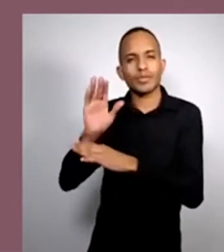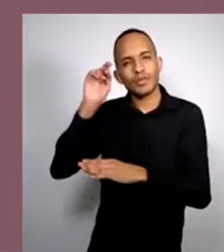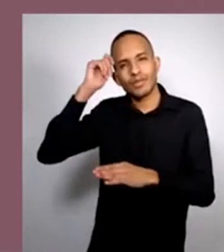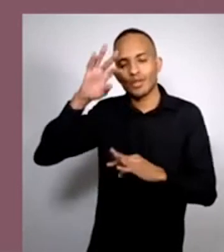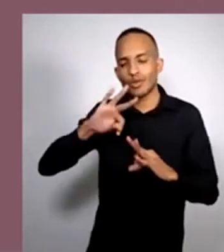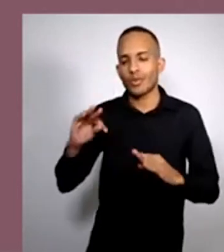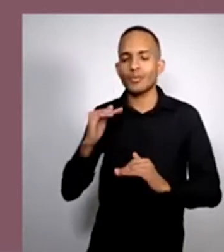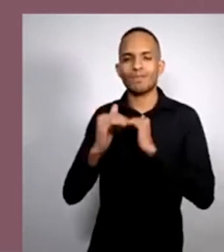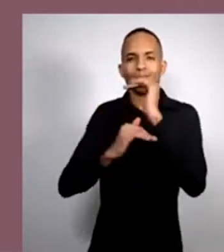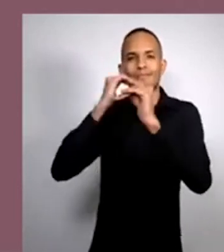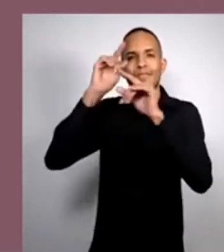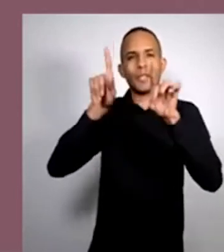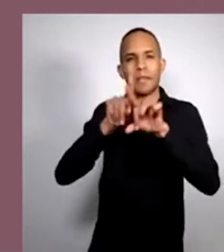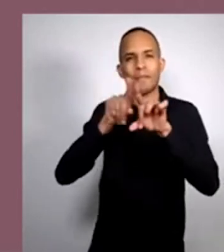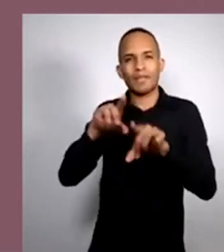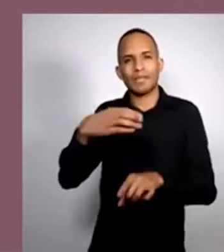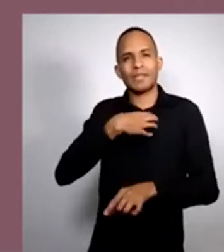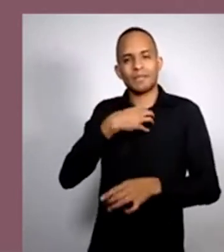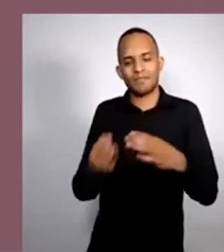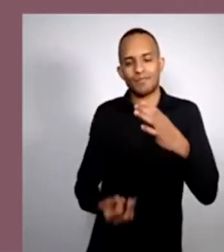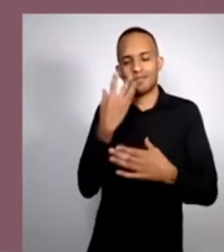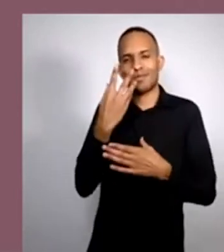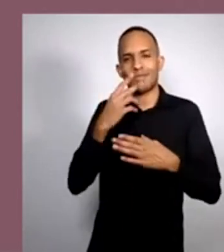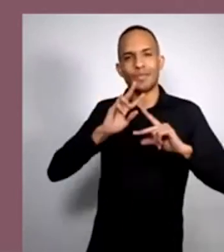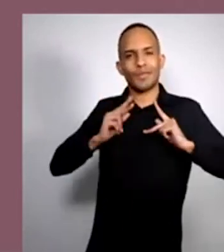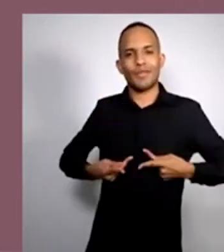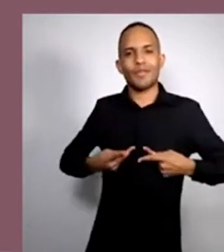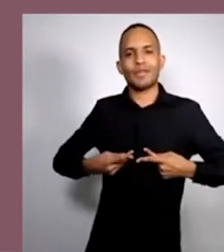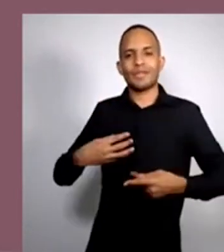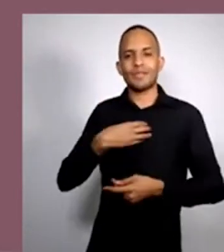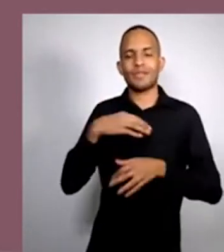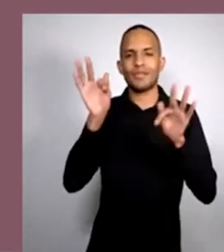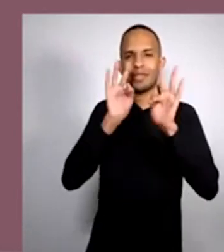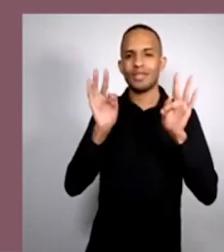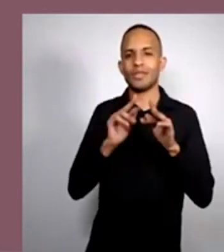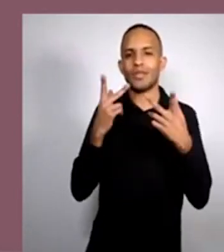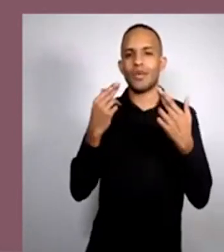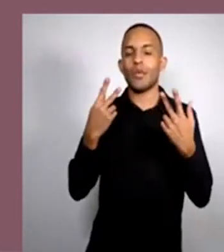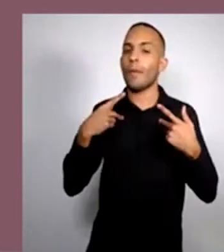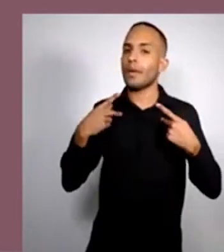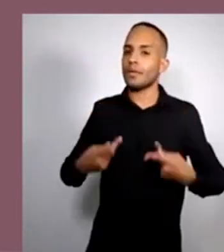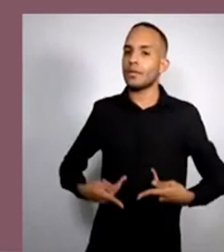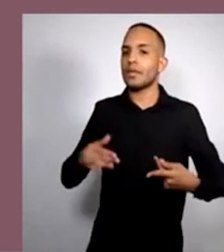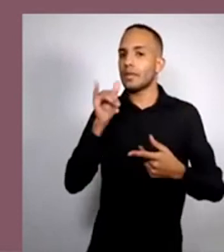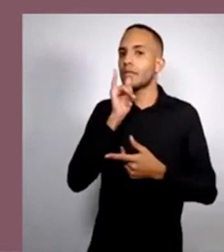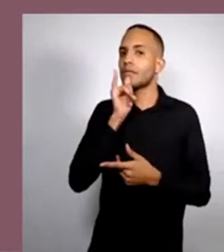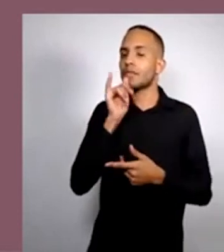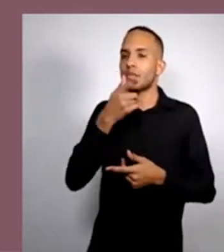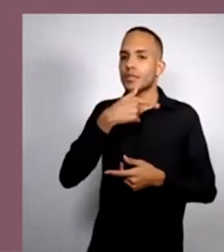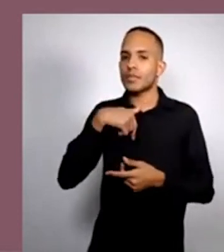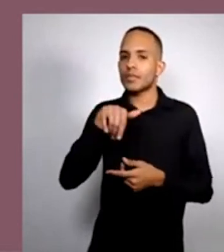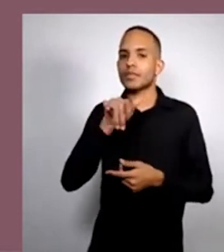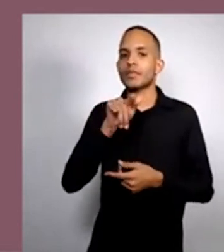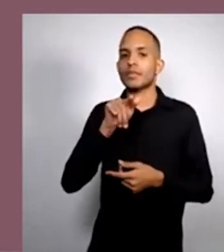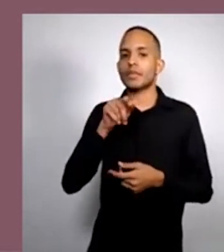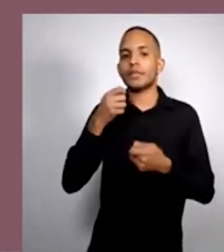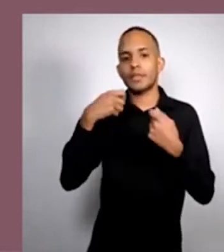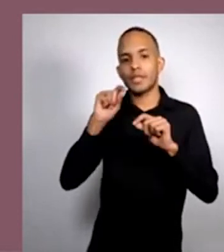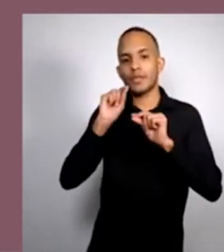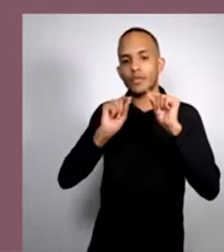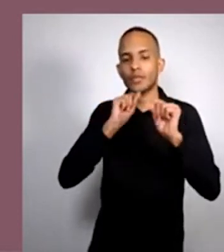cresçam e se realizem enquanto seres humanos e cidadãos. Não fossem por essas razões, eles teriam de